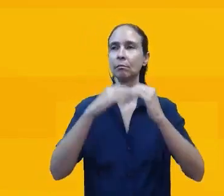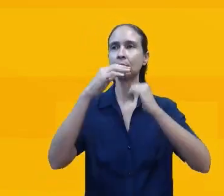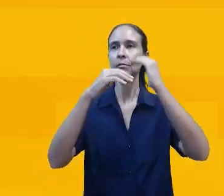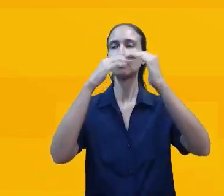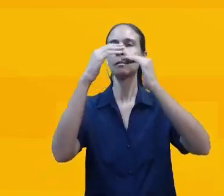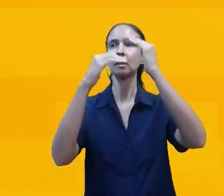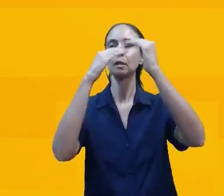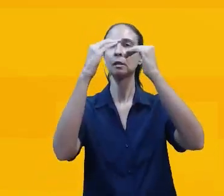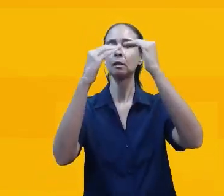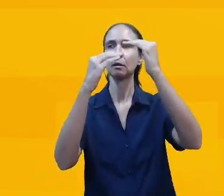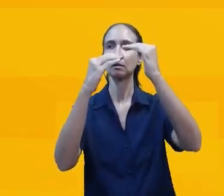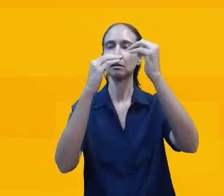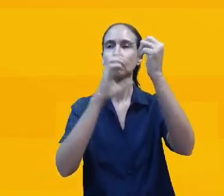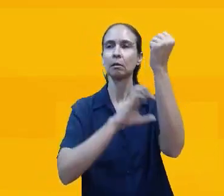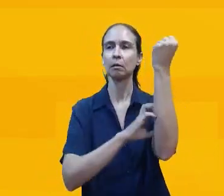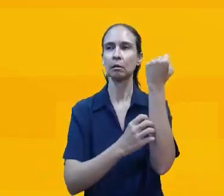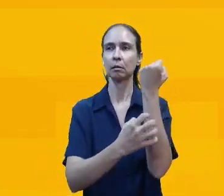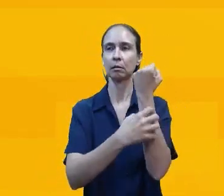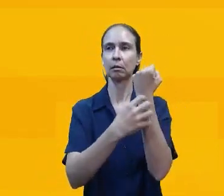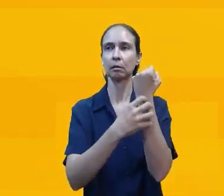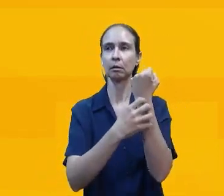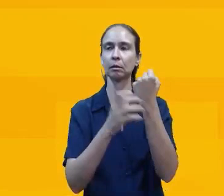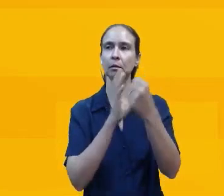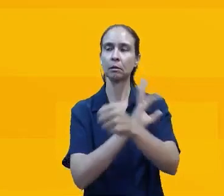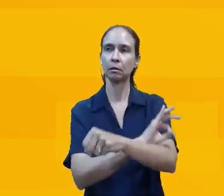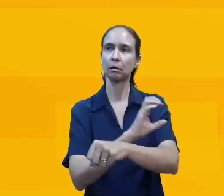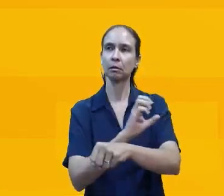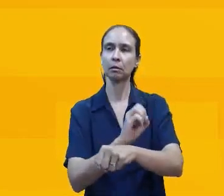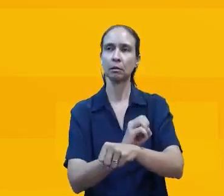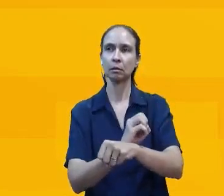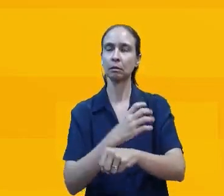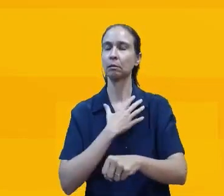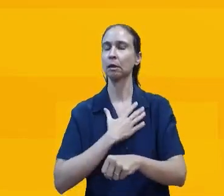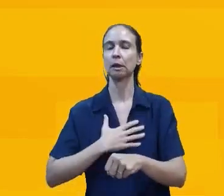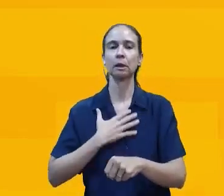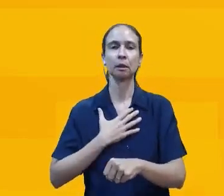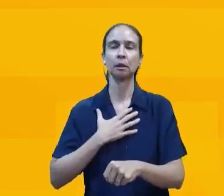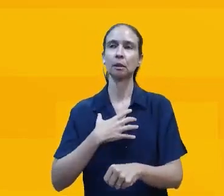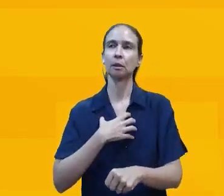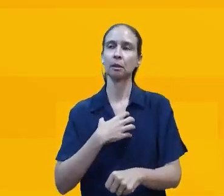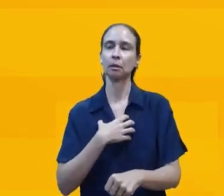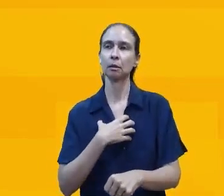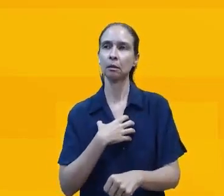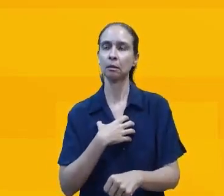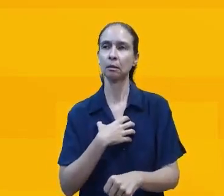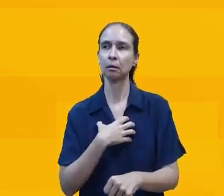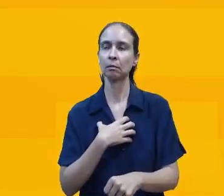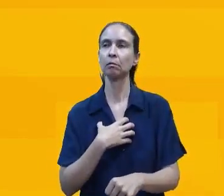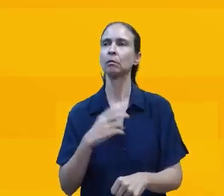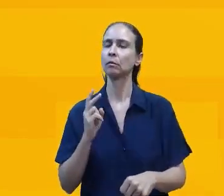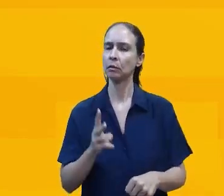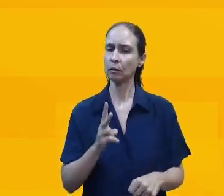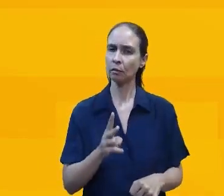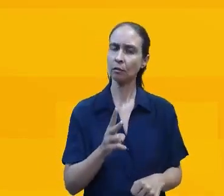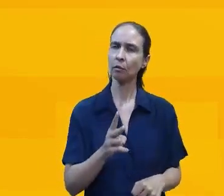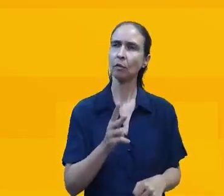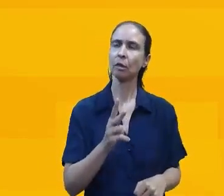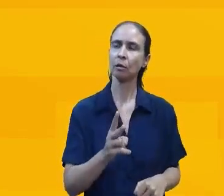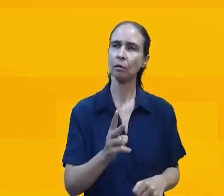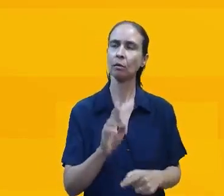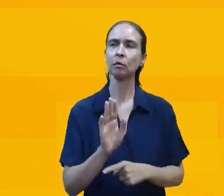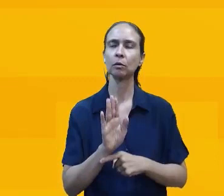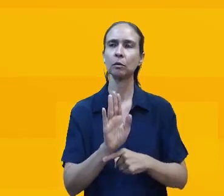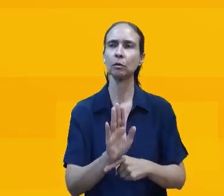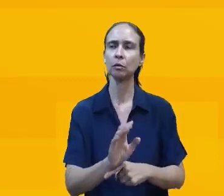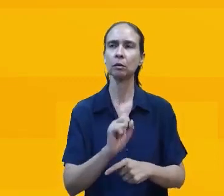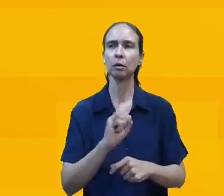desenvolvimento da abacaxicultura tocantinense, né? E, assim, continuo aqui às ordens.